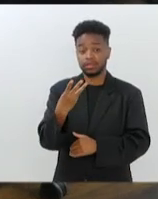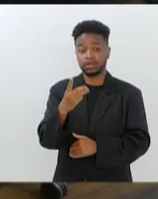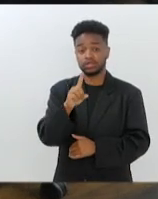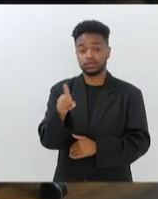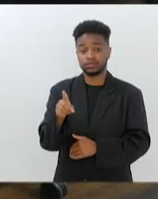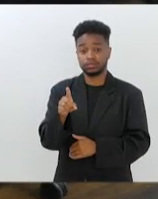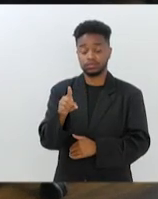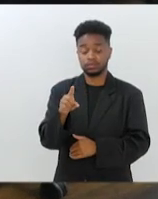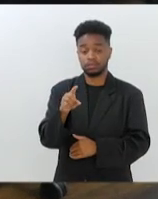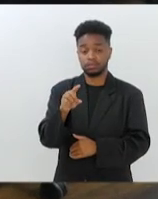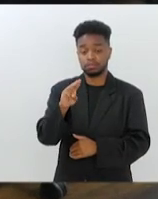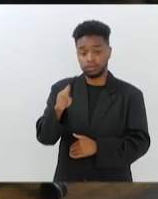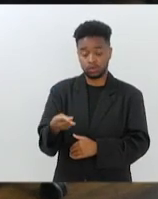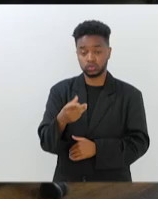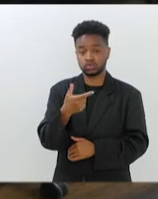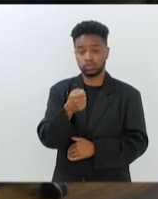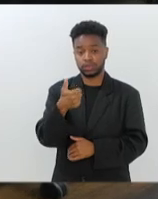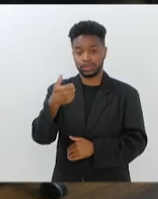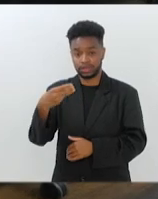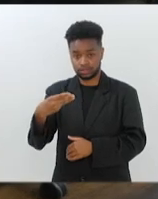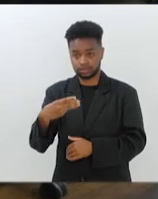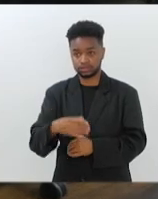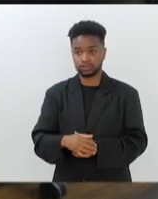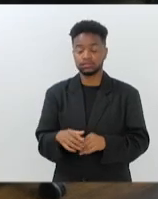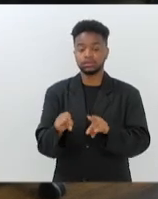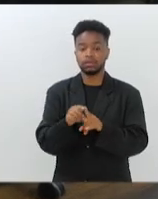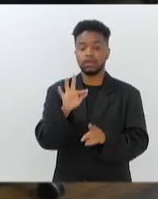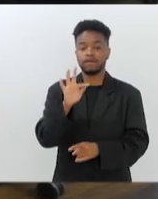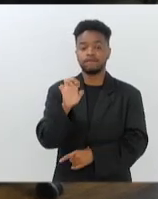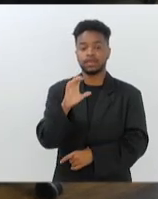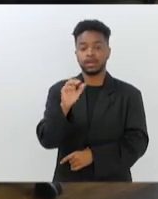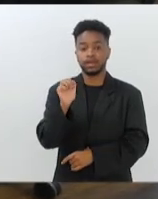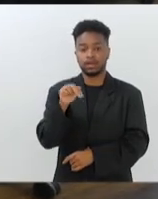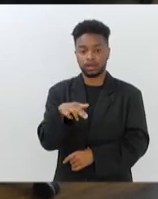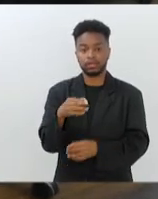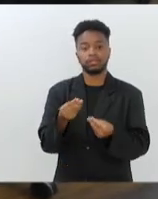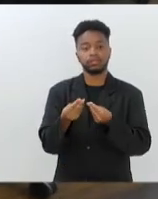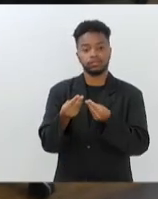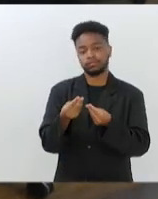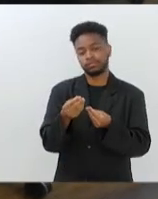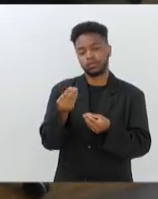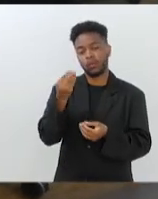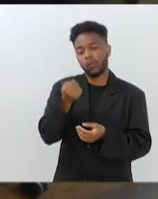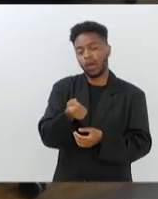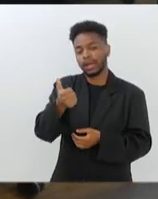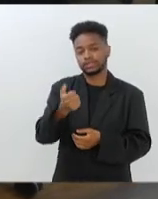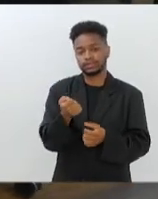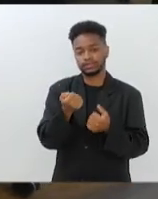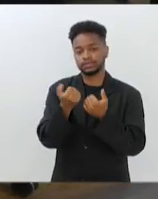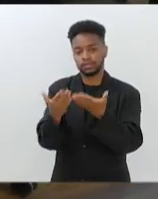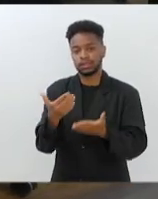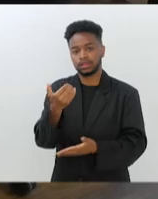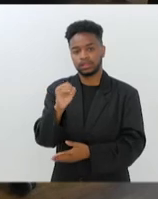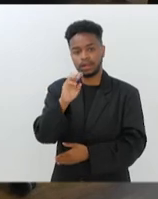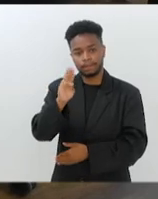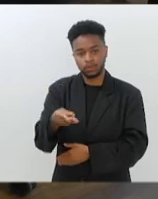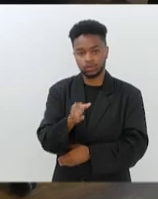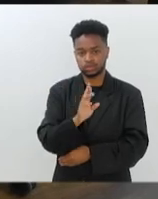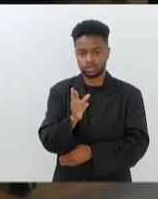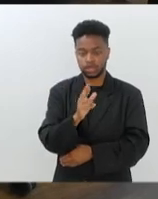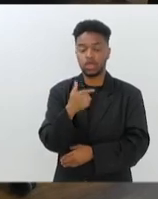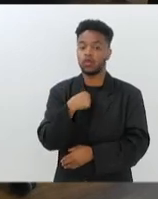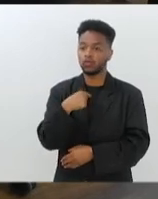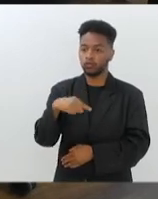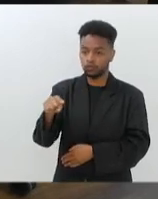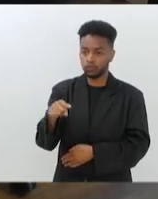do em 2013 né e o fecan ia sim liberar R 10 milhões rea eu fui até a secretaria com